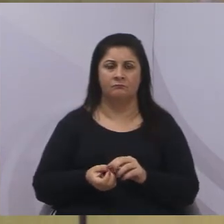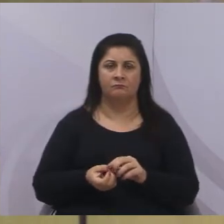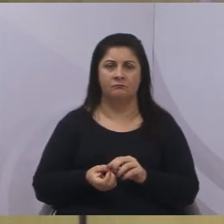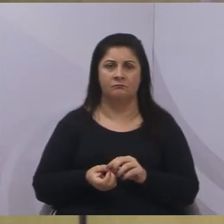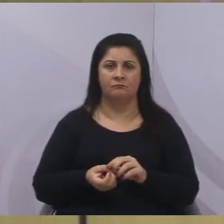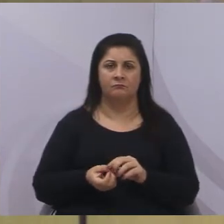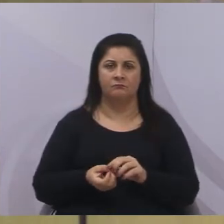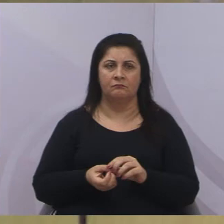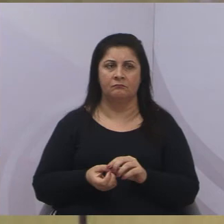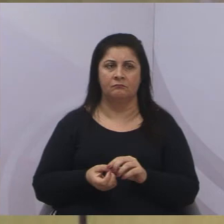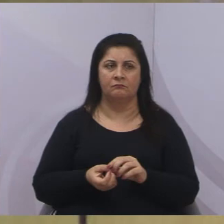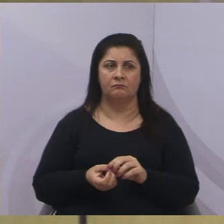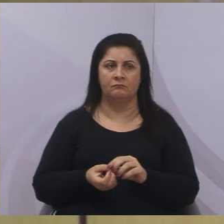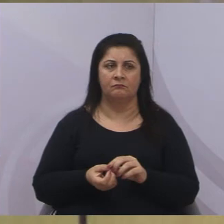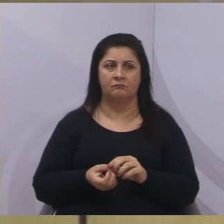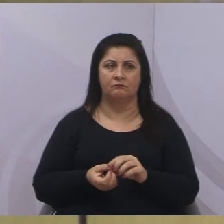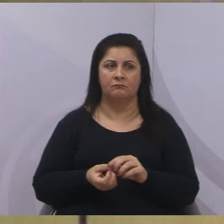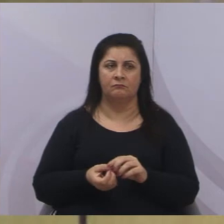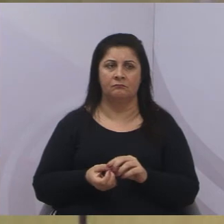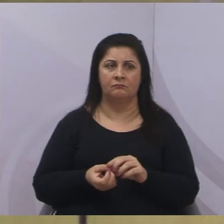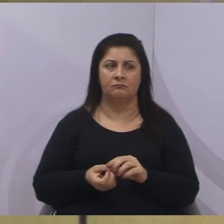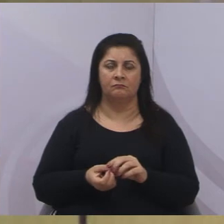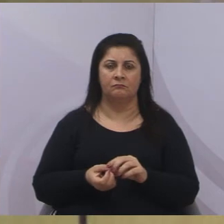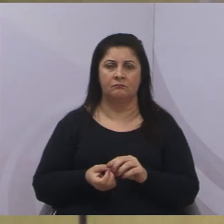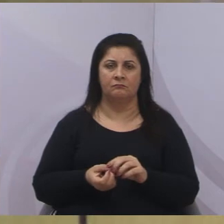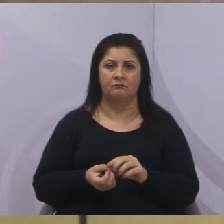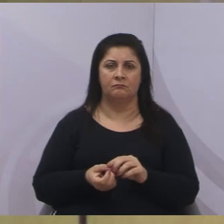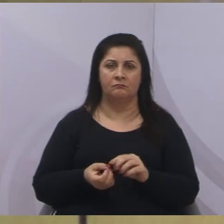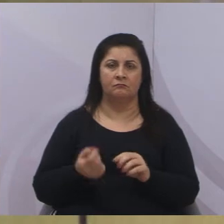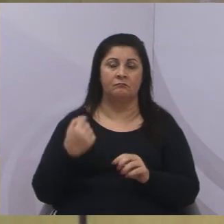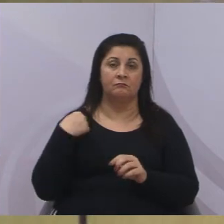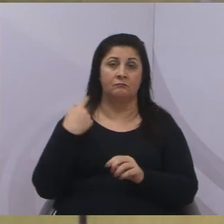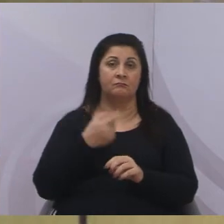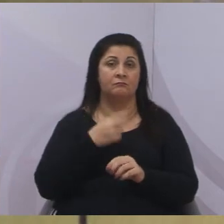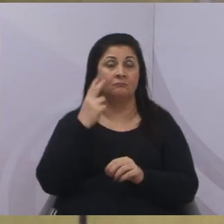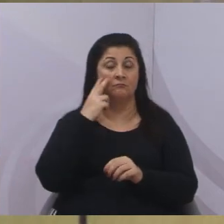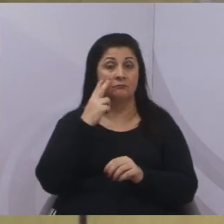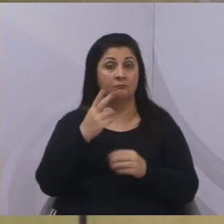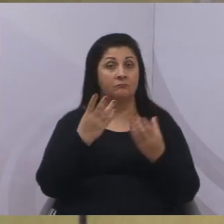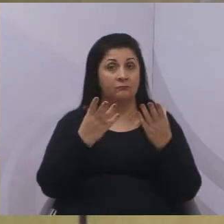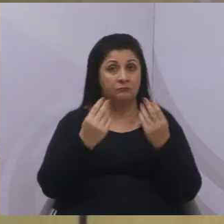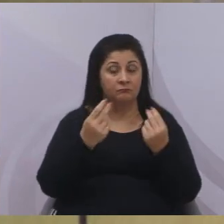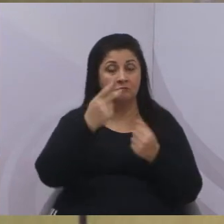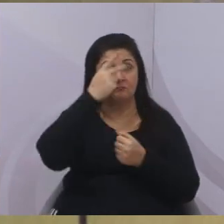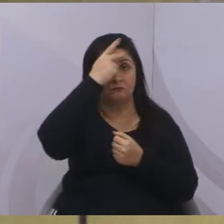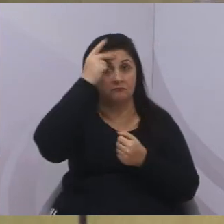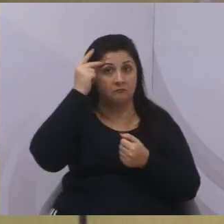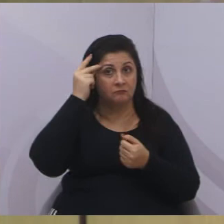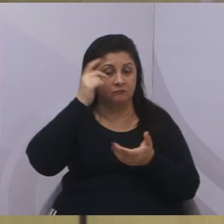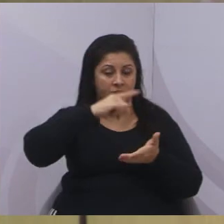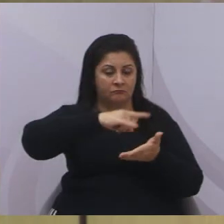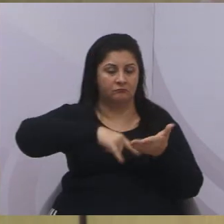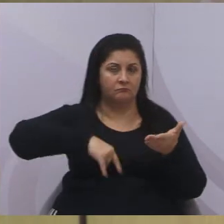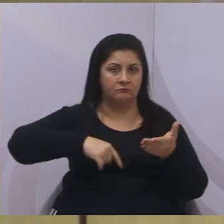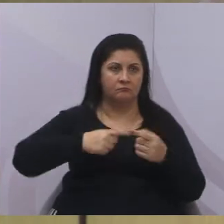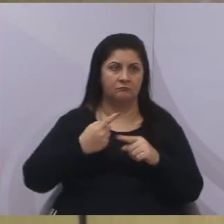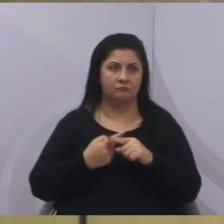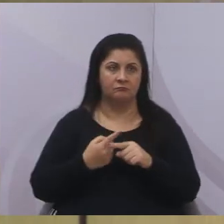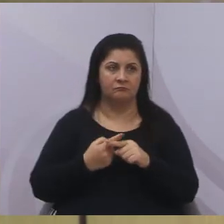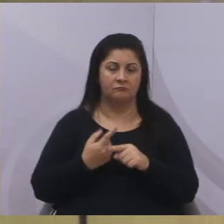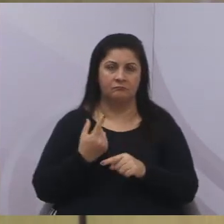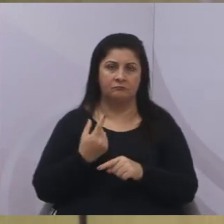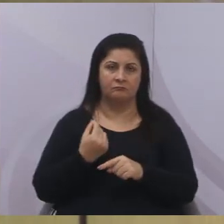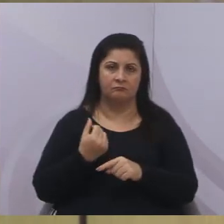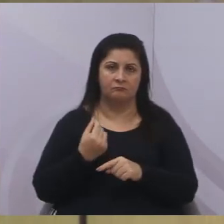Confesso que a gente comemorou quando a gente viu que tinha muitos inscritos, e porque o salário foi um salário